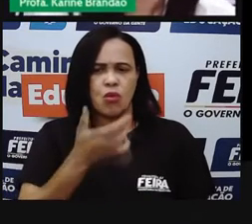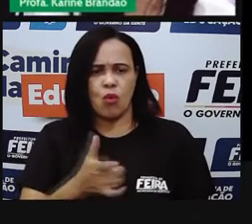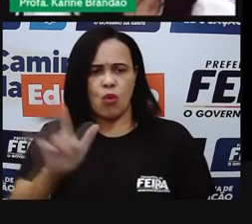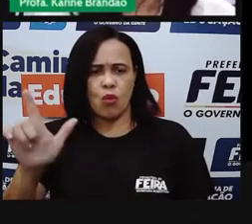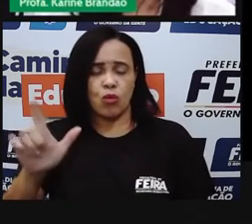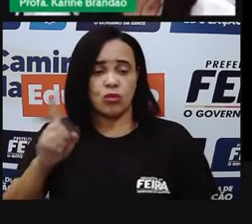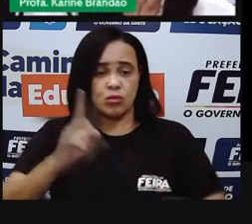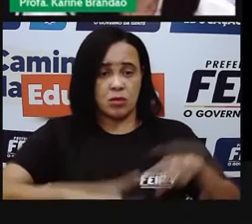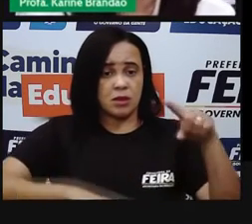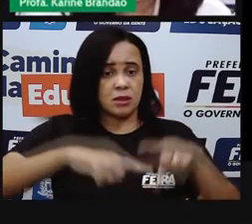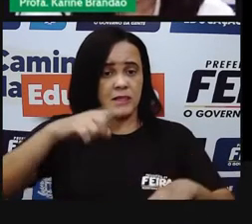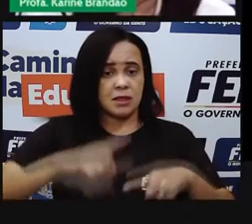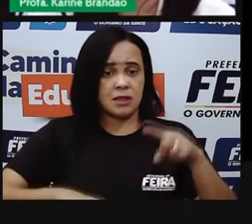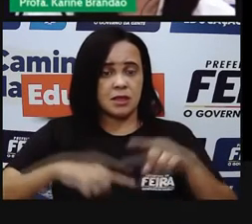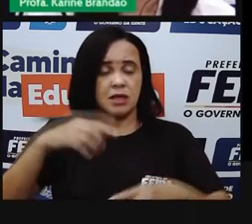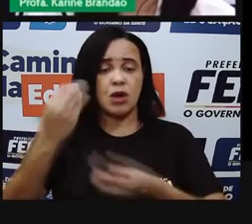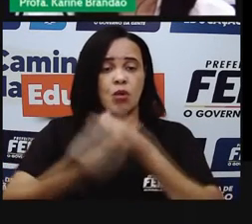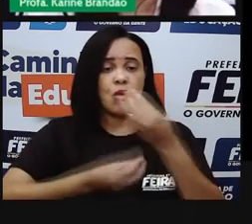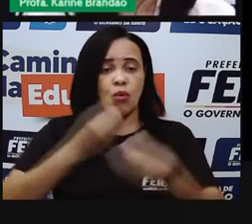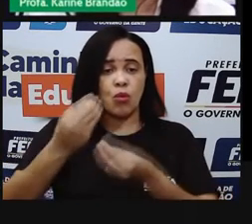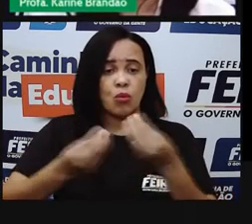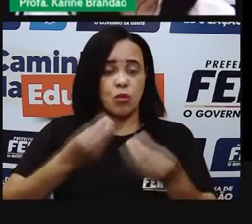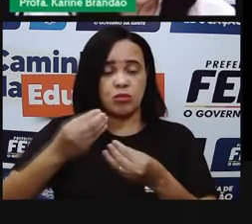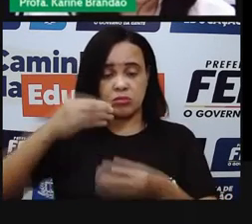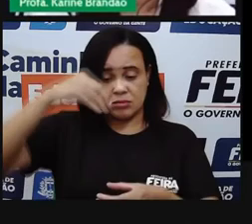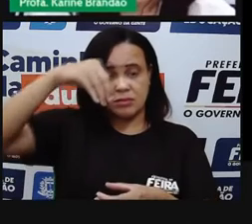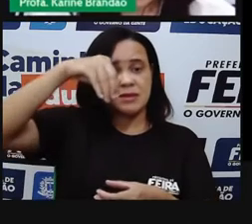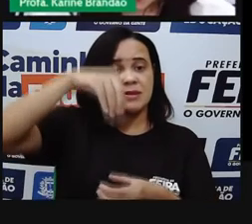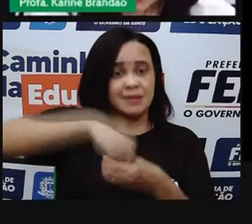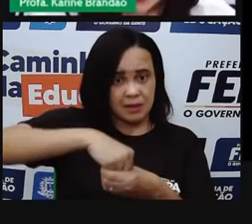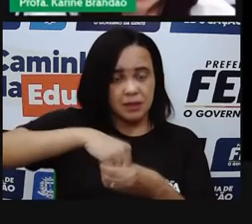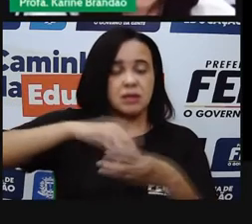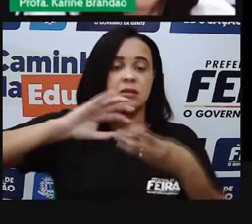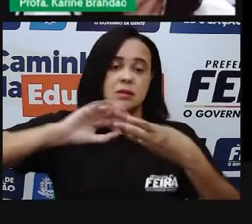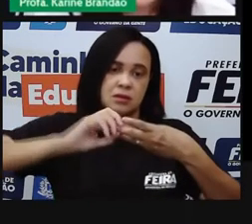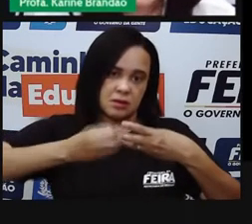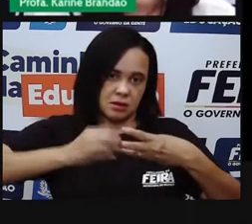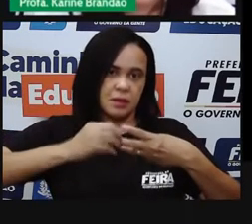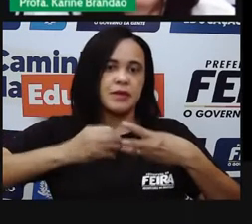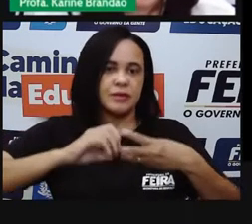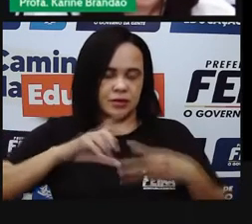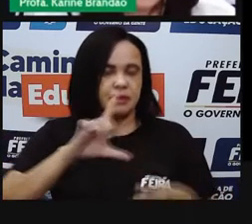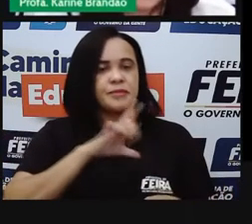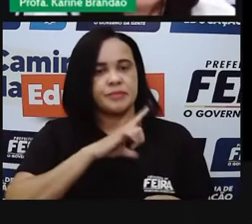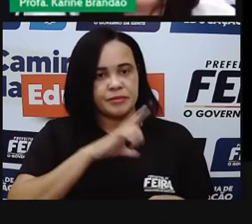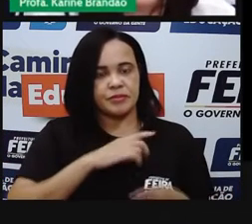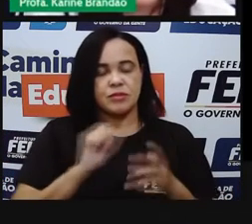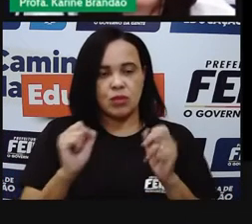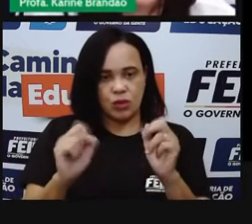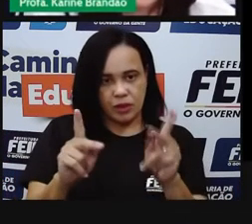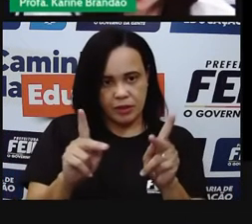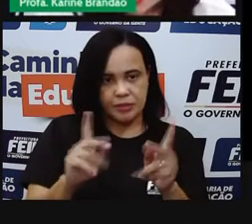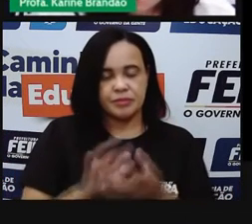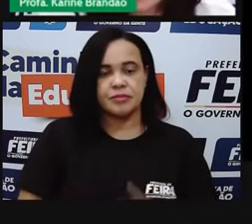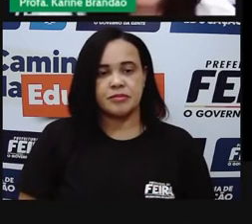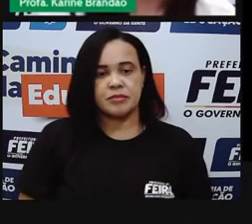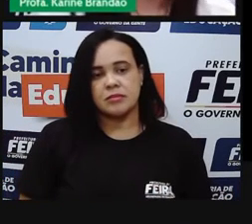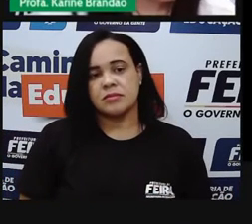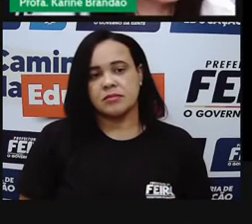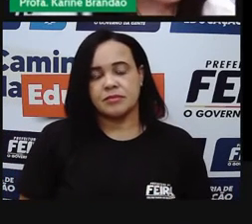espalhado, né, solto dentro da nossa célula. Ok? Dentro das células. Ok? Tranquilo até